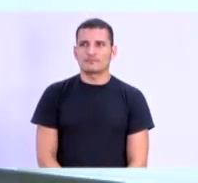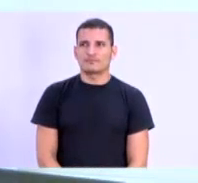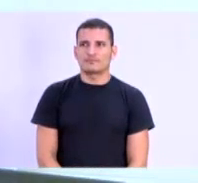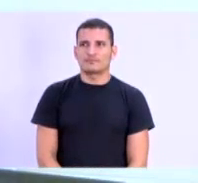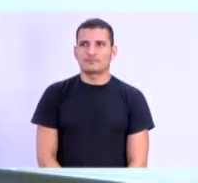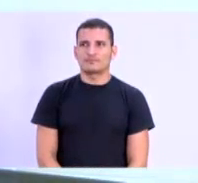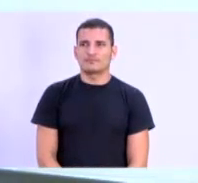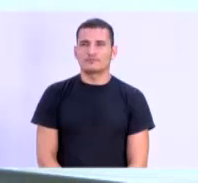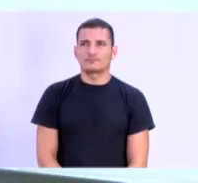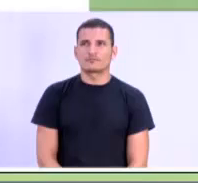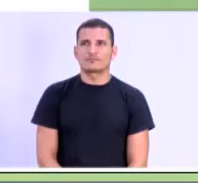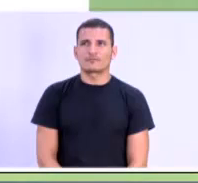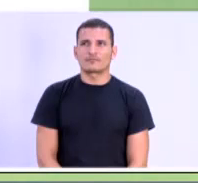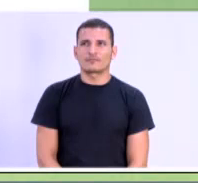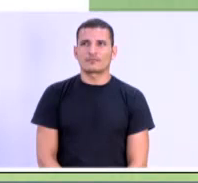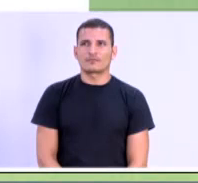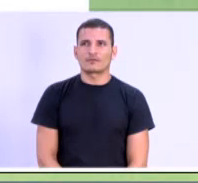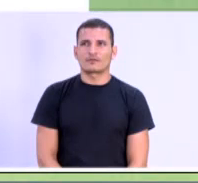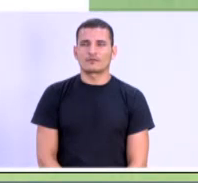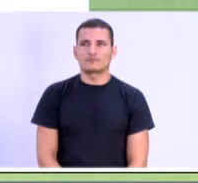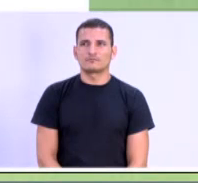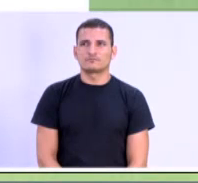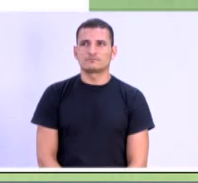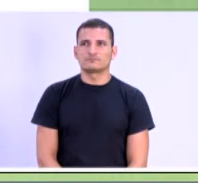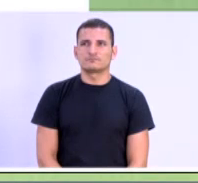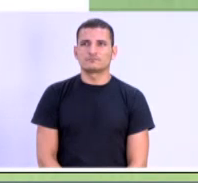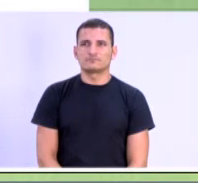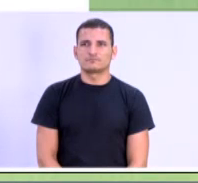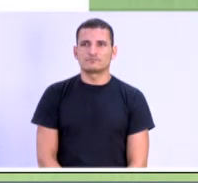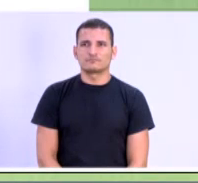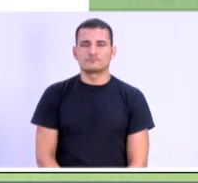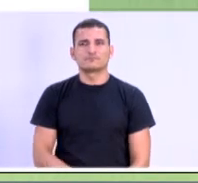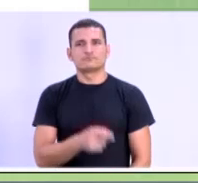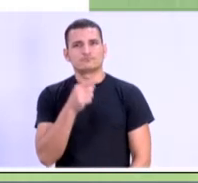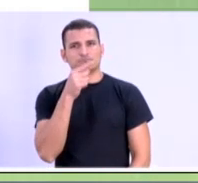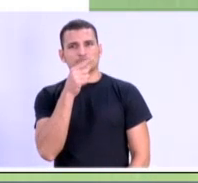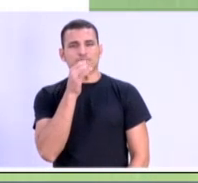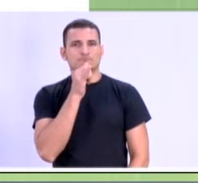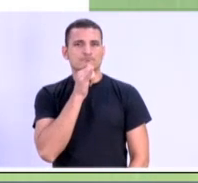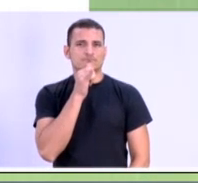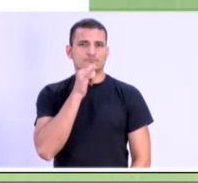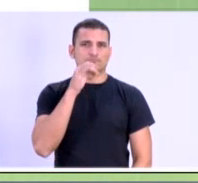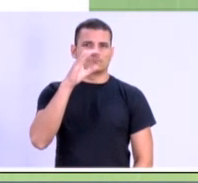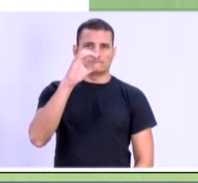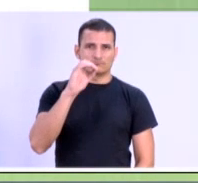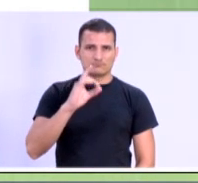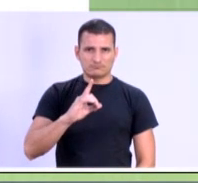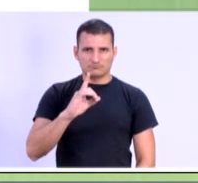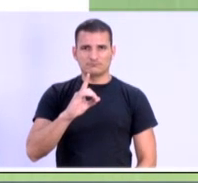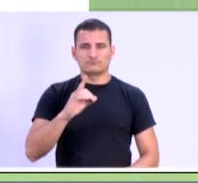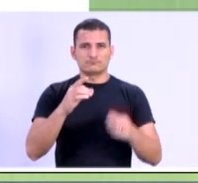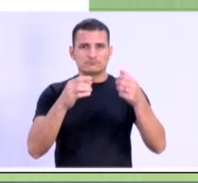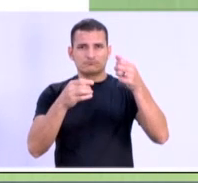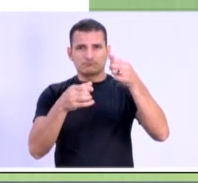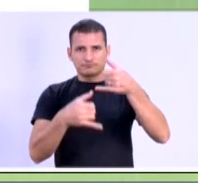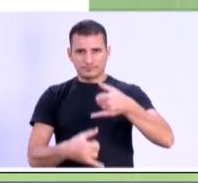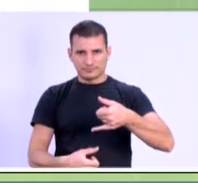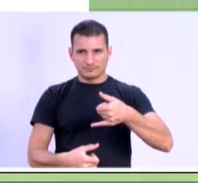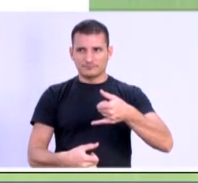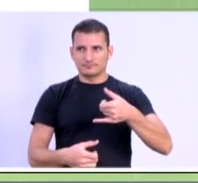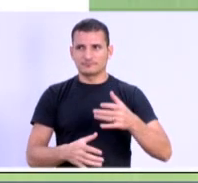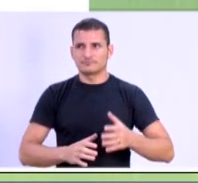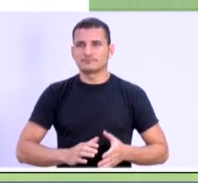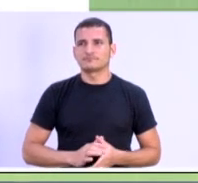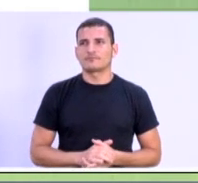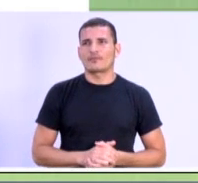Vamos lá, olha o nosso caso aqui. Bem, aqui é um exemplo de um código, tá? Olha o nosso exemplo de um